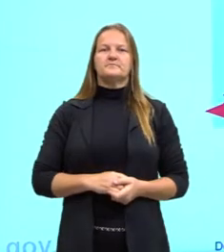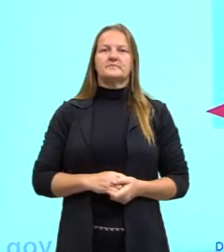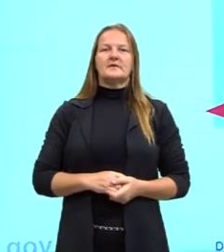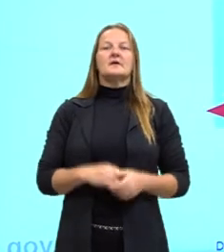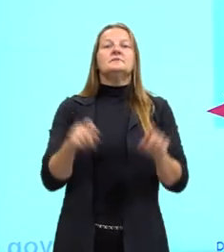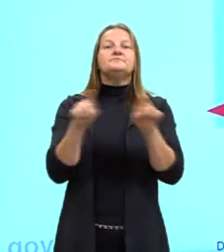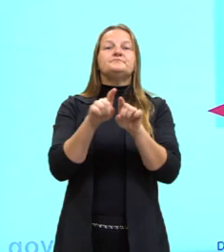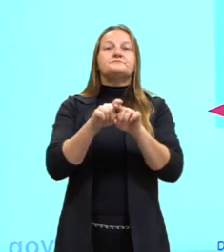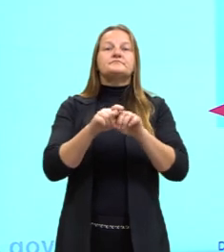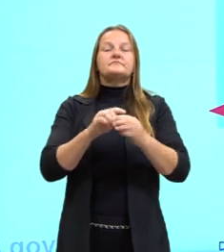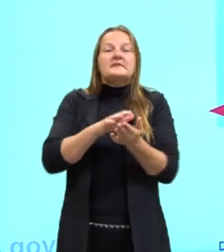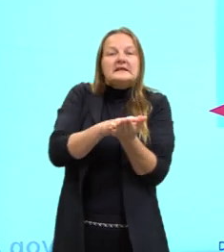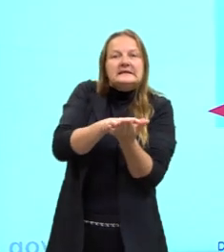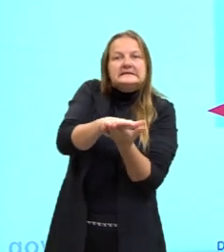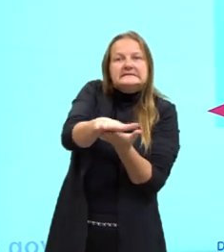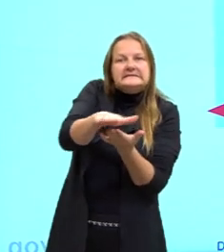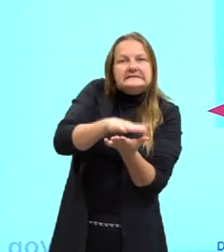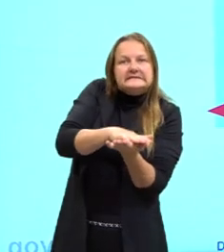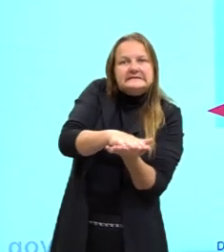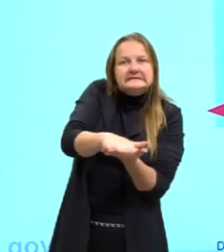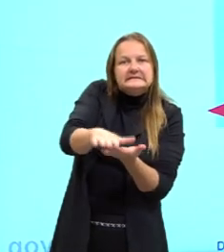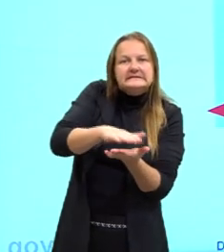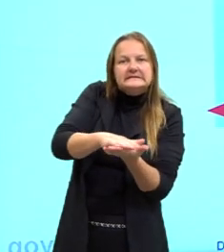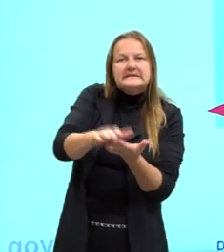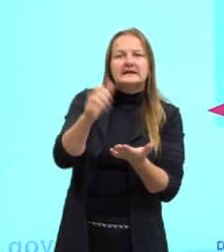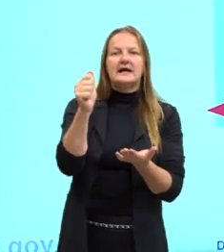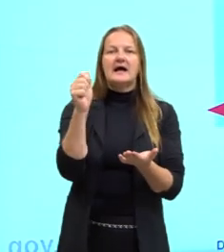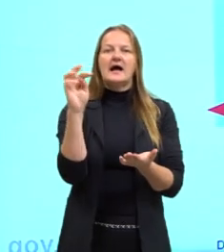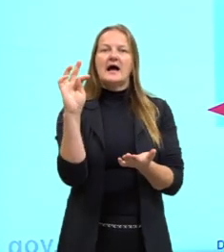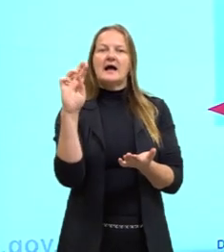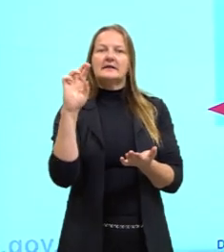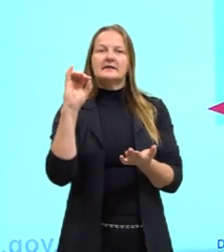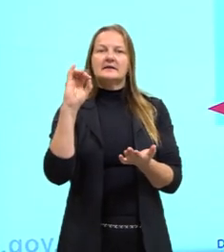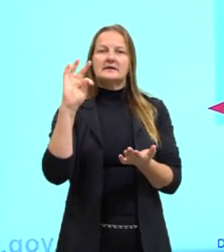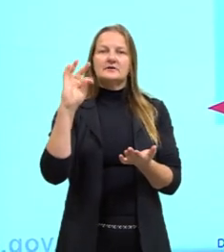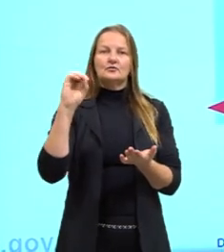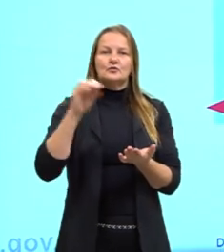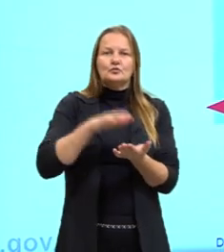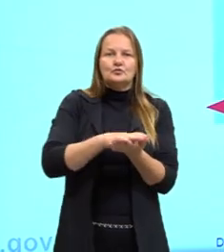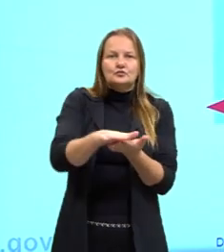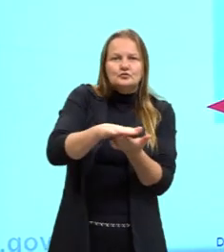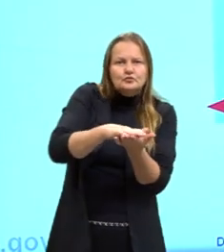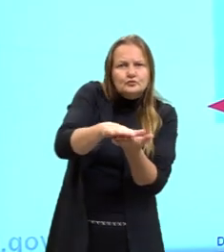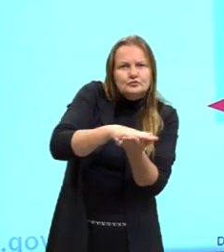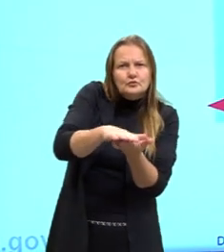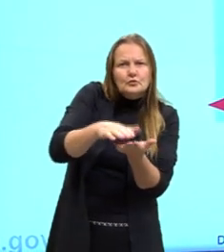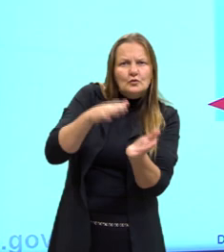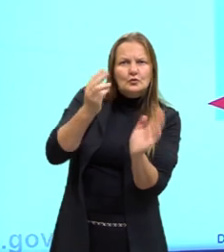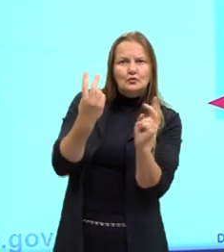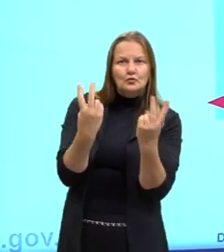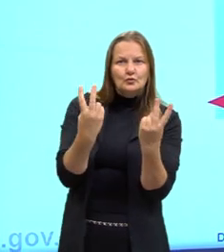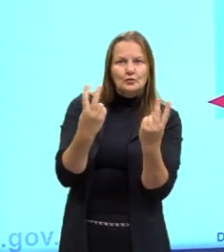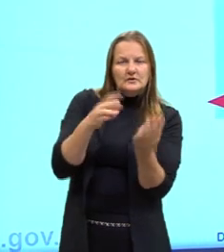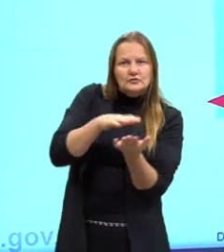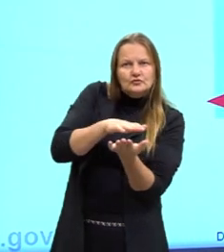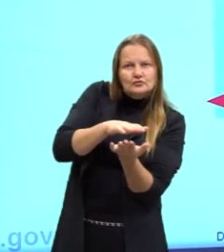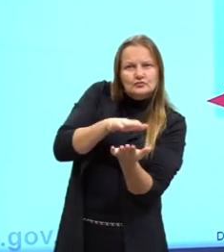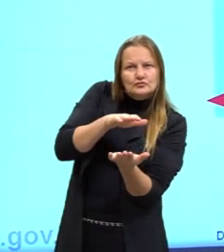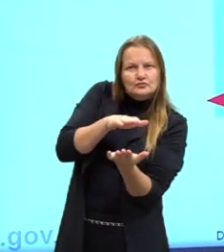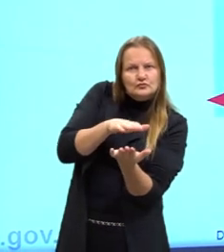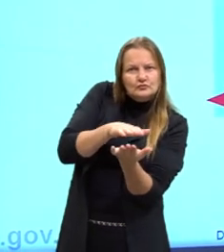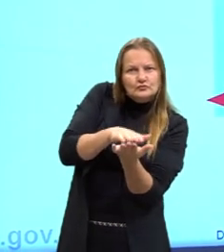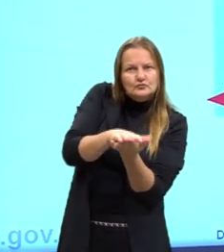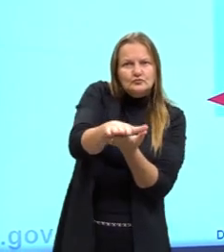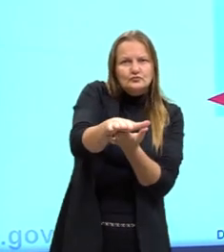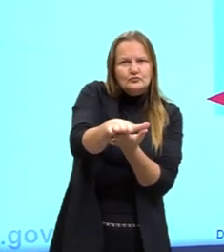a força de atrito então é a força contrária ao movimento entre superfícies que se tocam e sempre